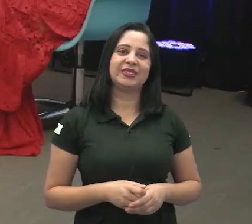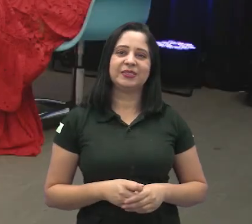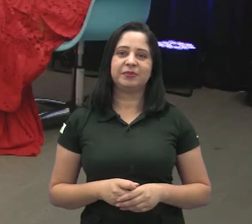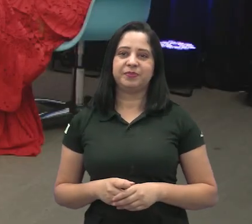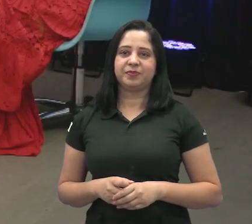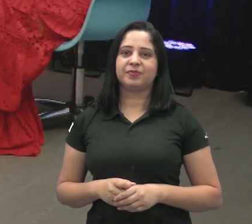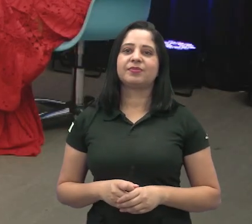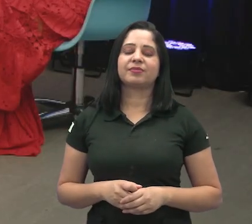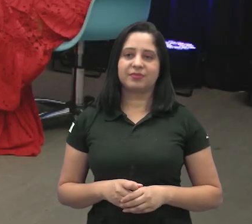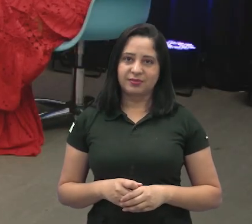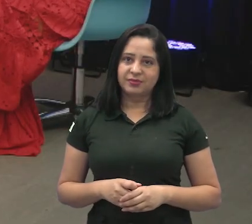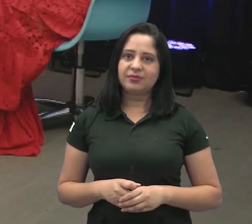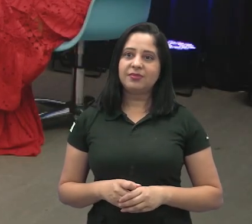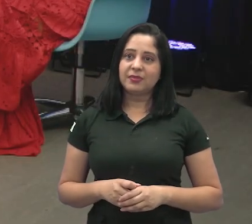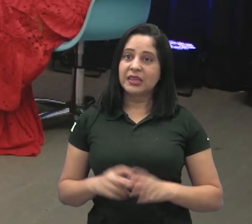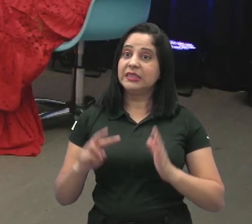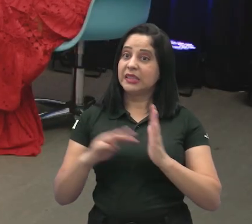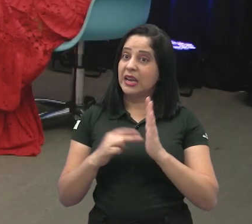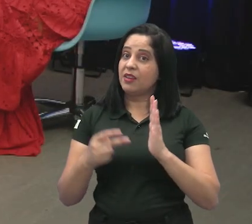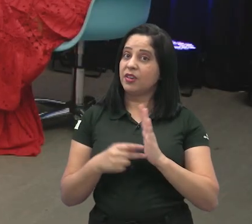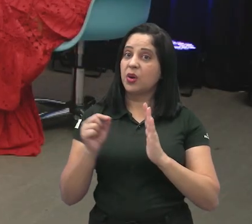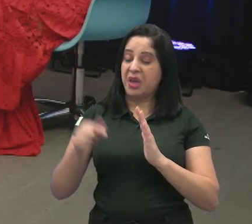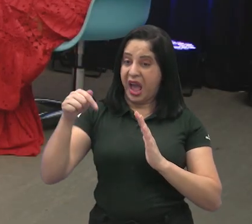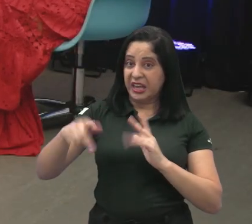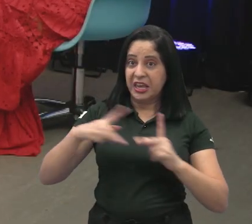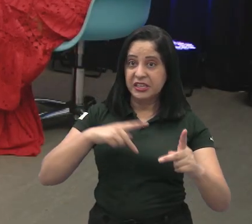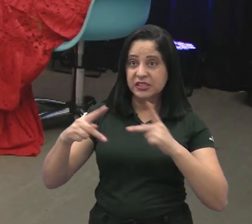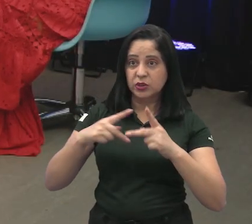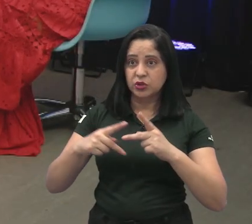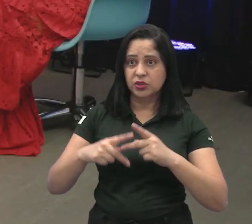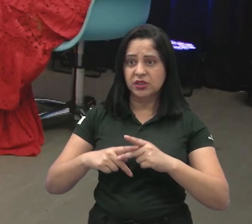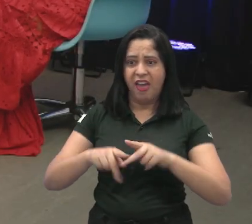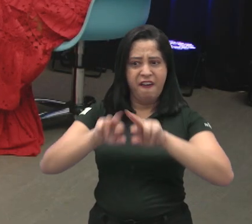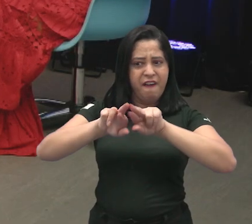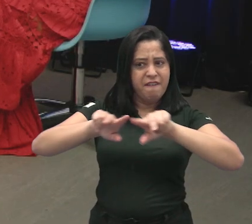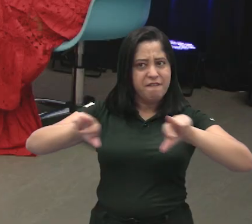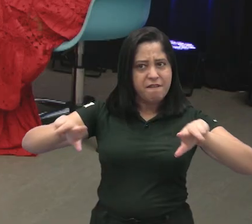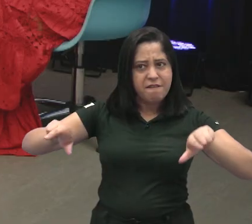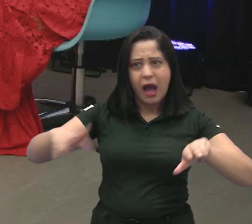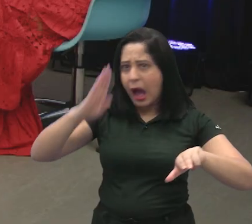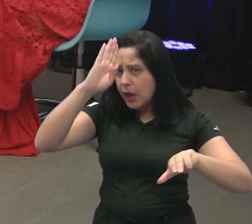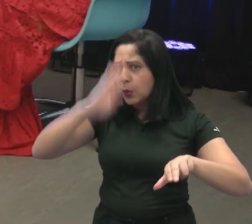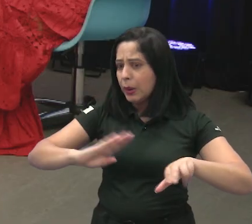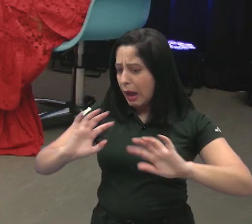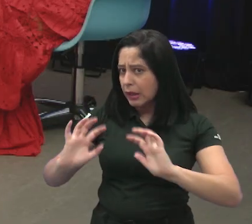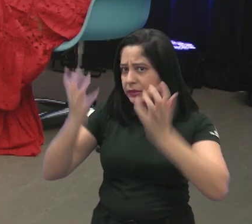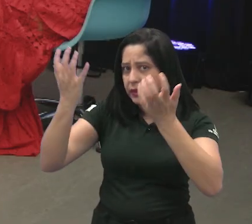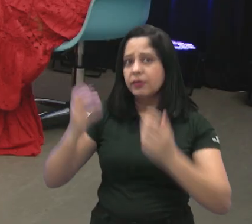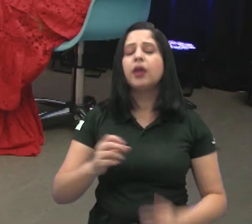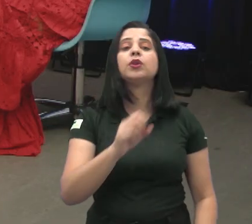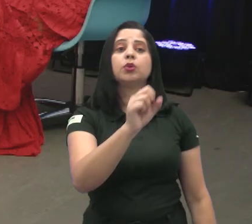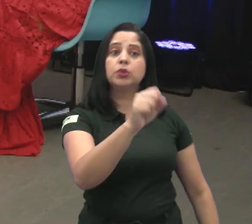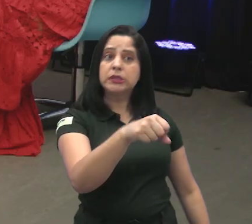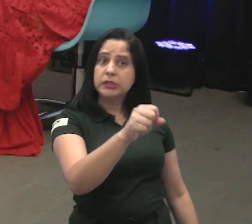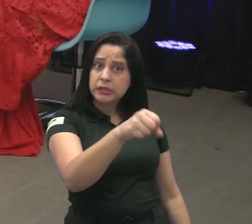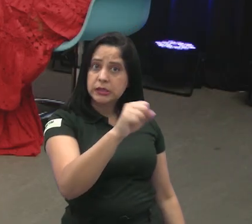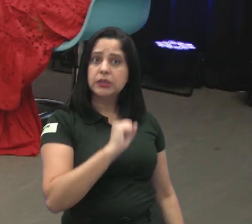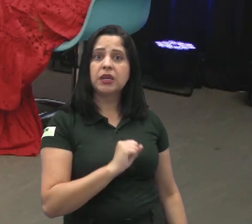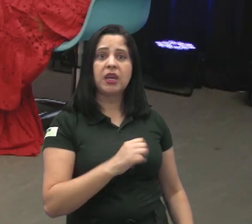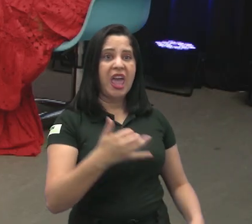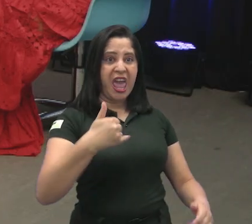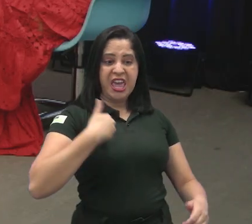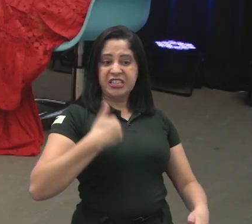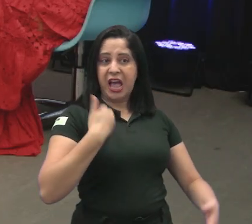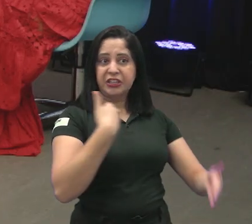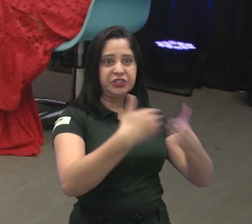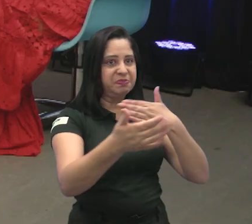E isso só reforça o quanto o São José tem muita programação gratuita e de qualidade. Sim. Né? Para todos os públicos, todas as